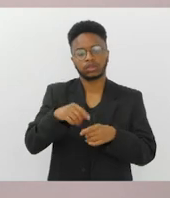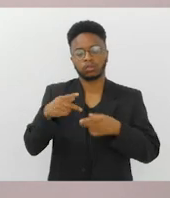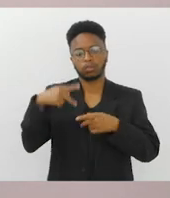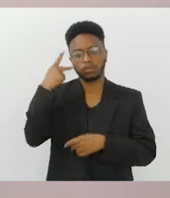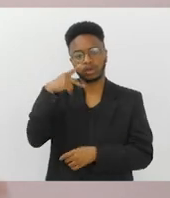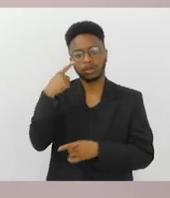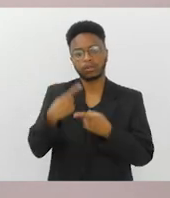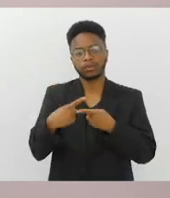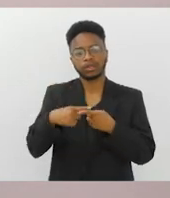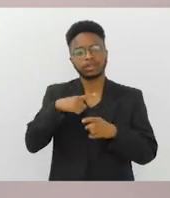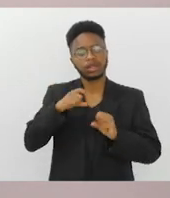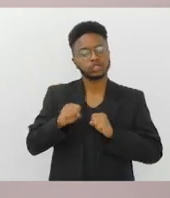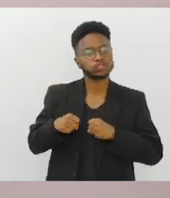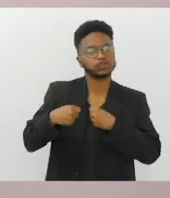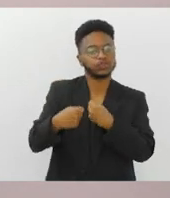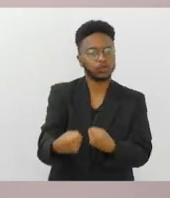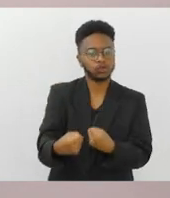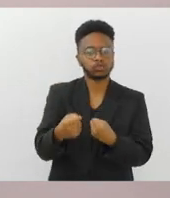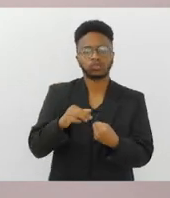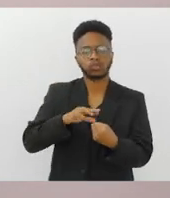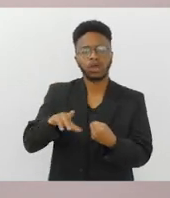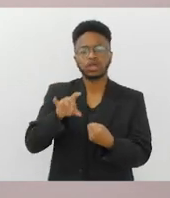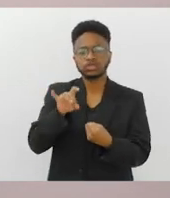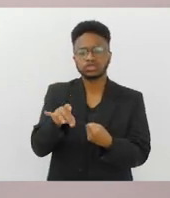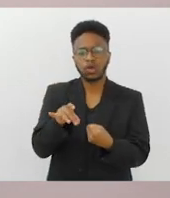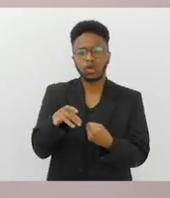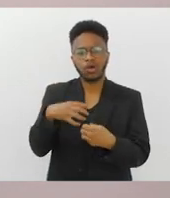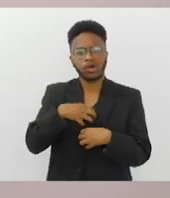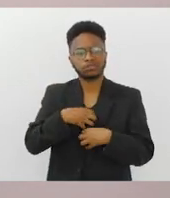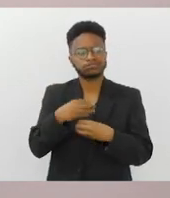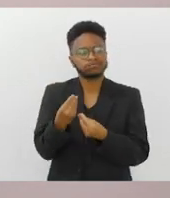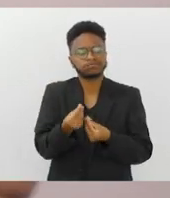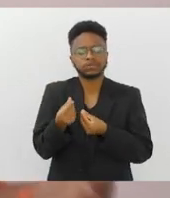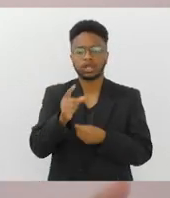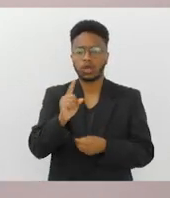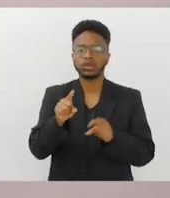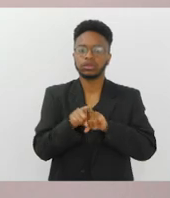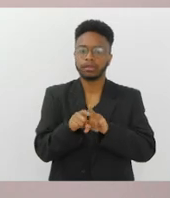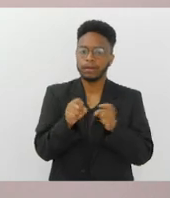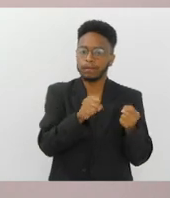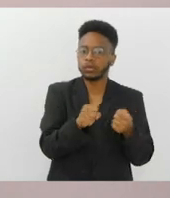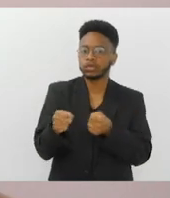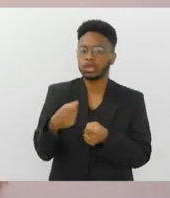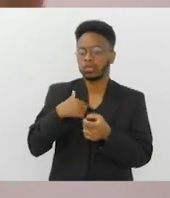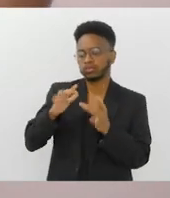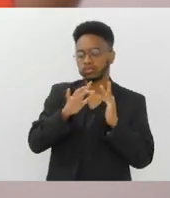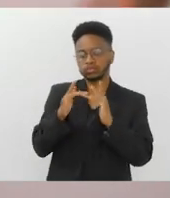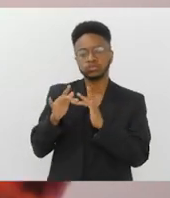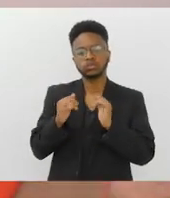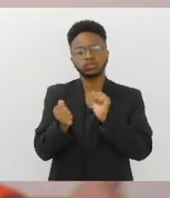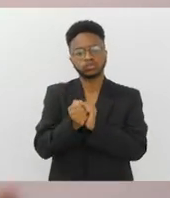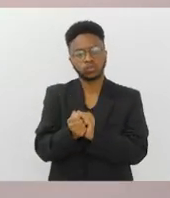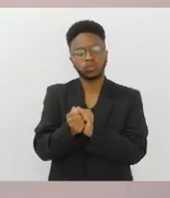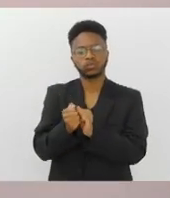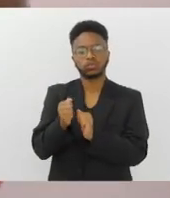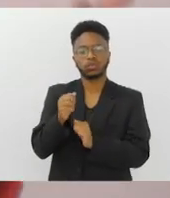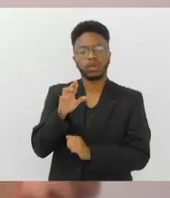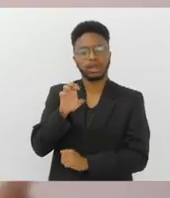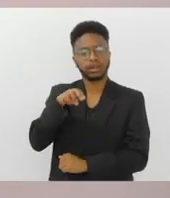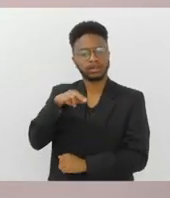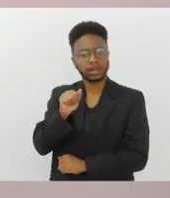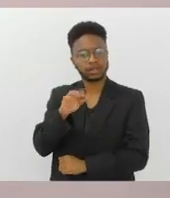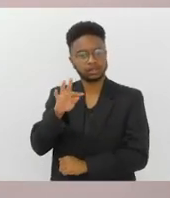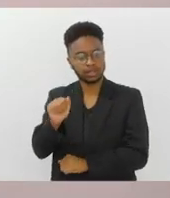coletivo, que não é só sensível, que é poderoso mesmo, né? Da minha articulação com Renata, que gesta Rubi, com Talíria Petrone, que é mãe